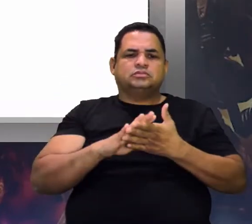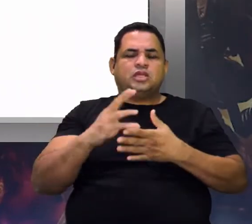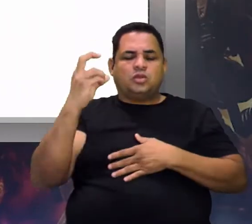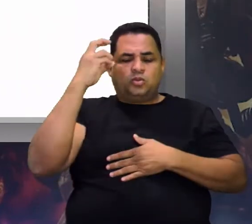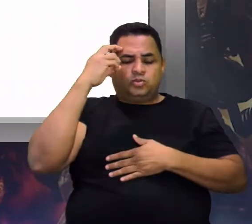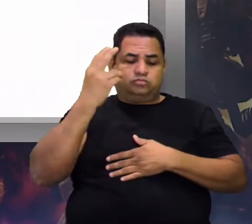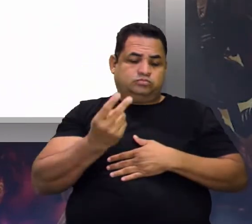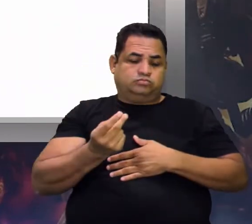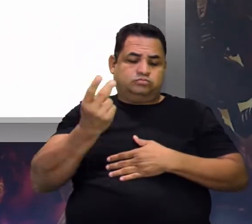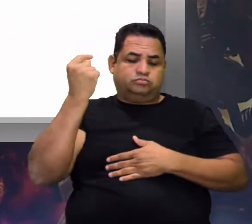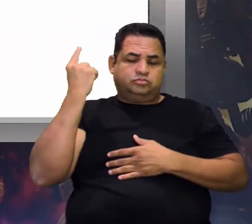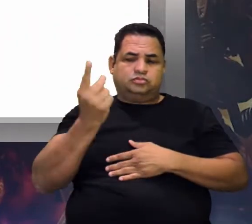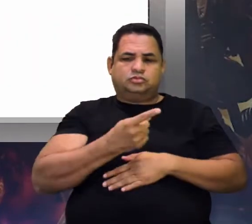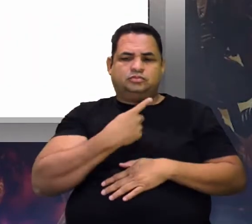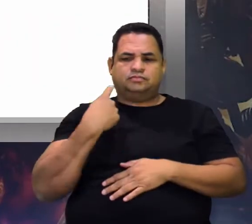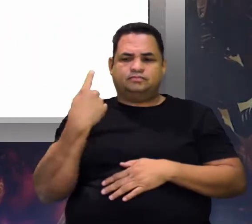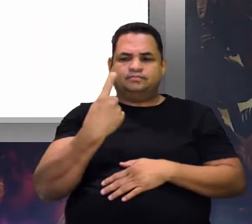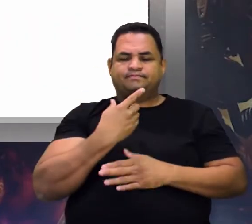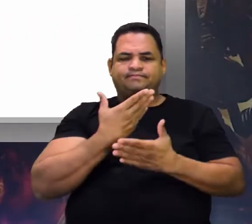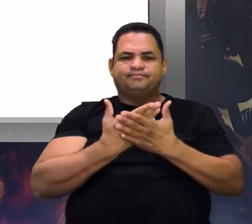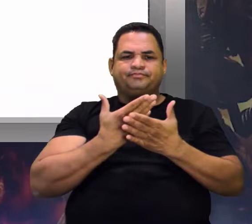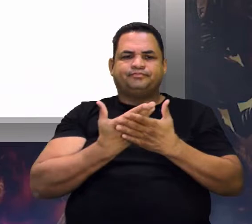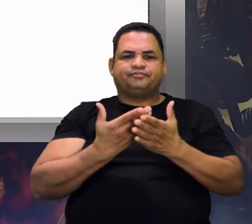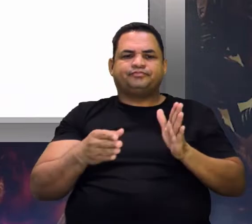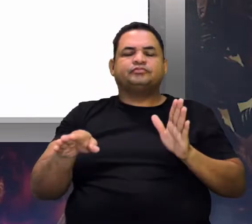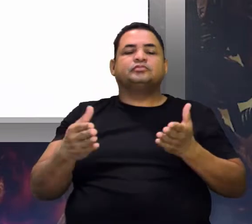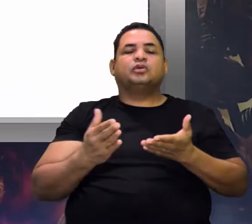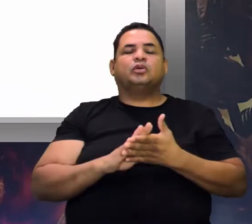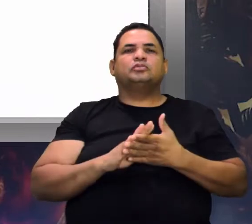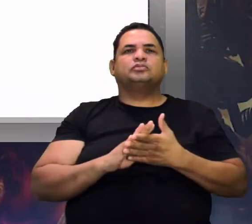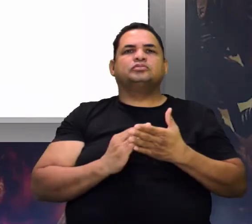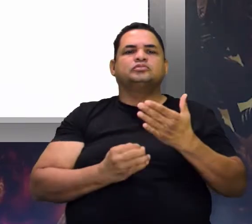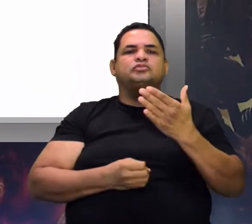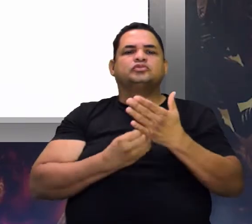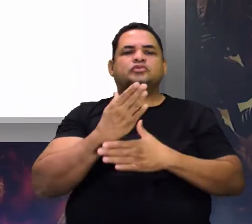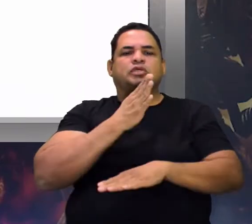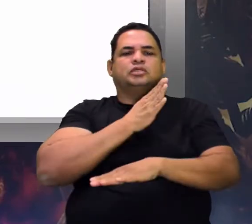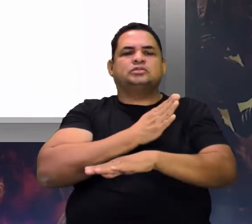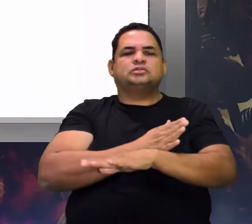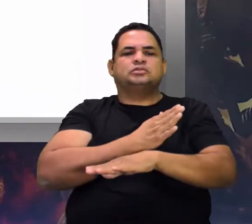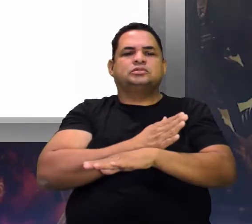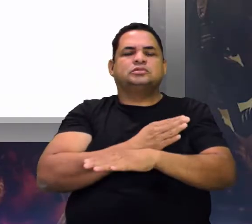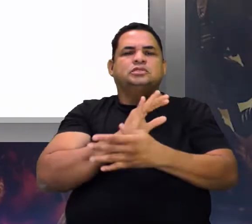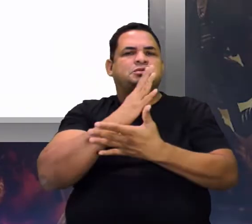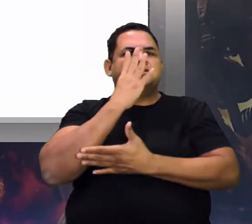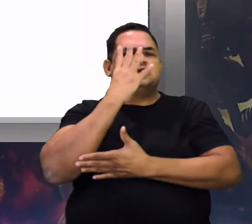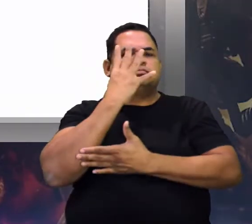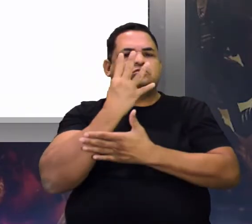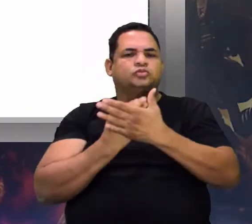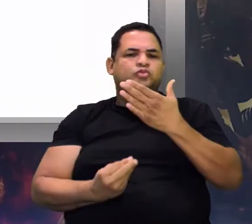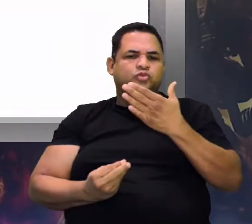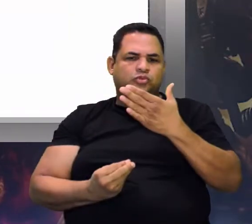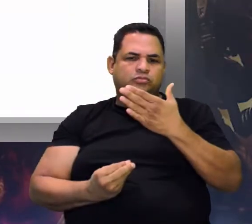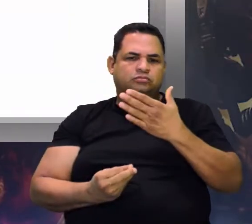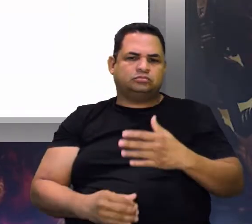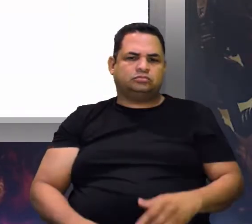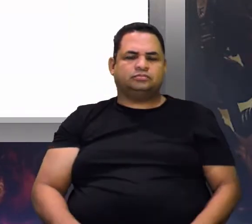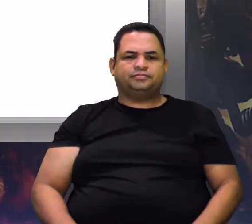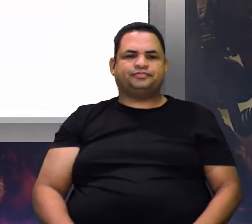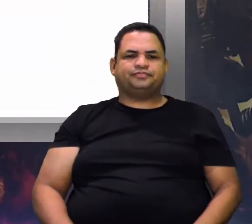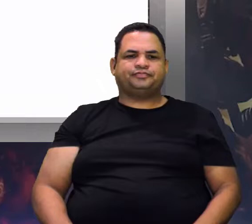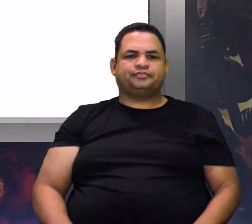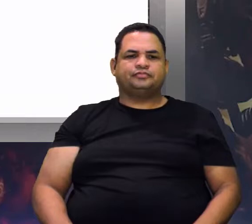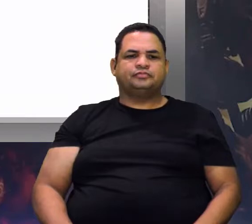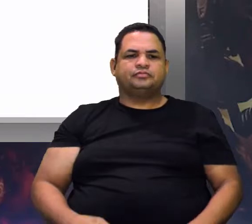da Antiguidade que nós estamos estudando, quando chega na Idade Média, ela vai um tanto quanto desaparecer, ela vai ser minada. Aí